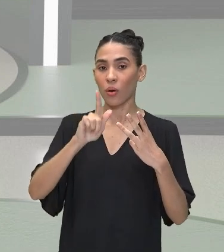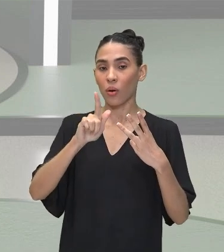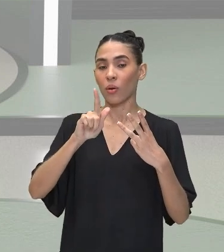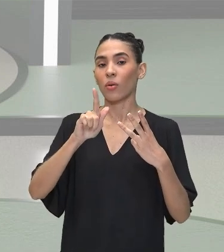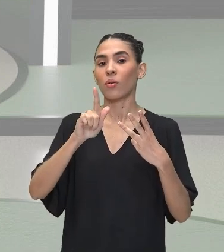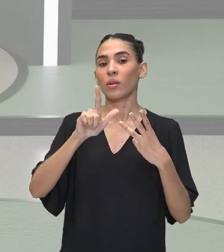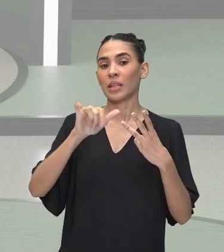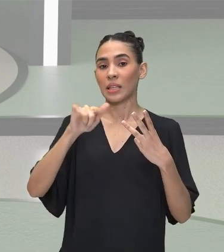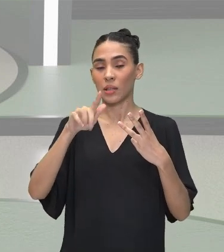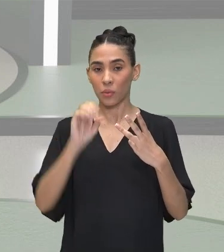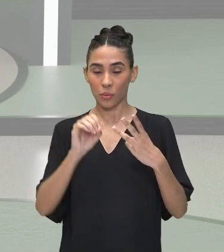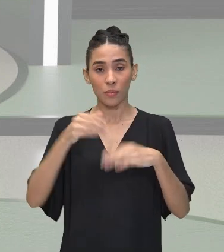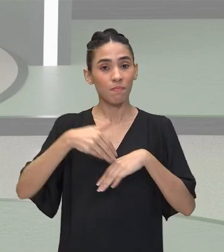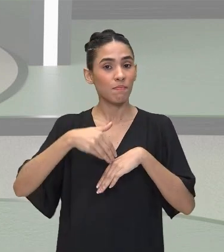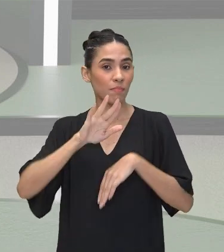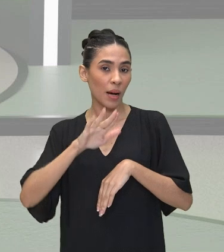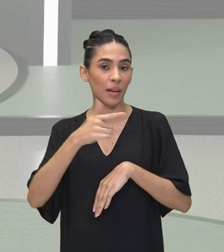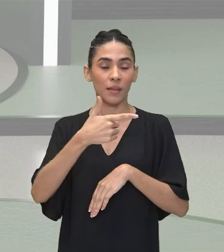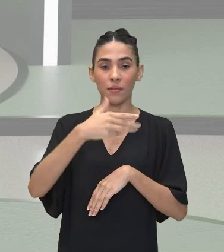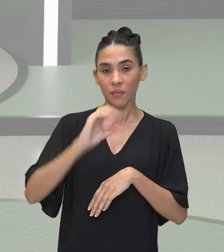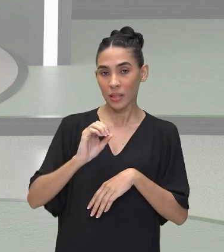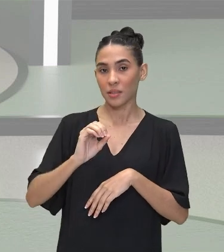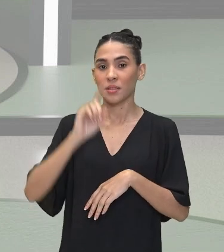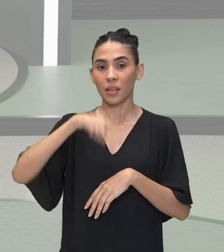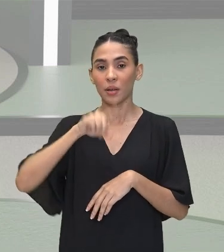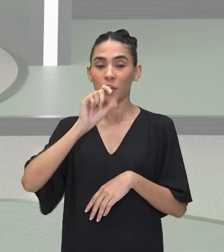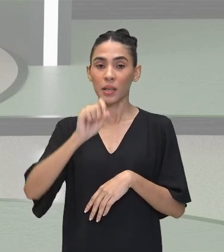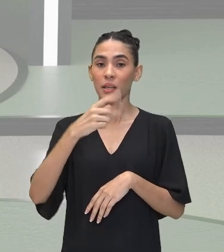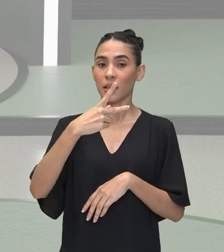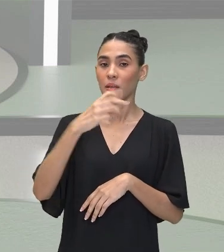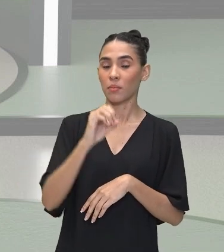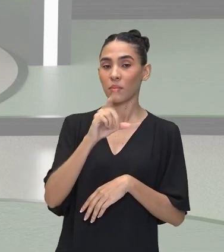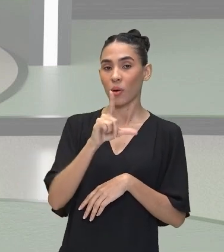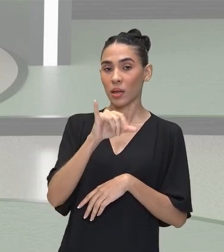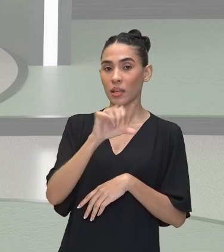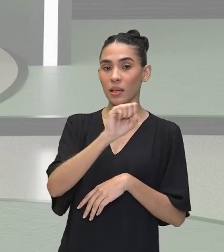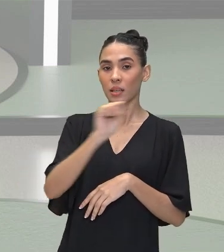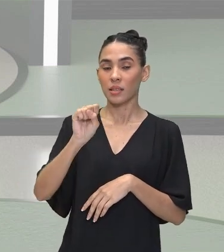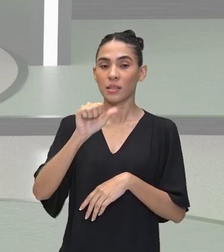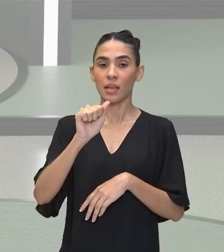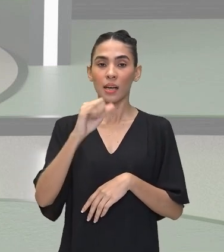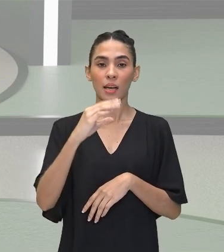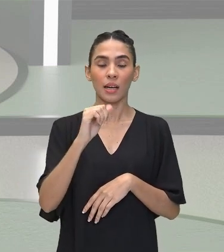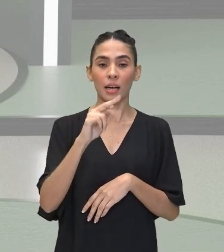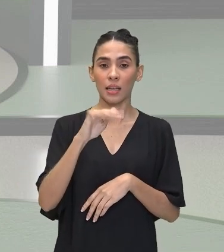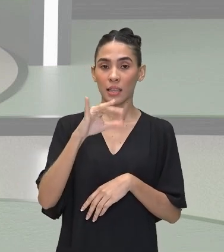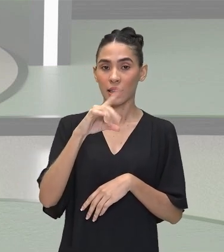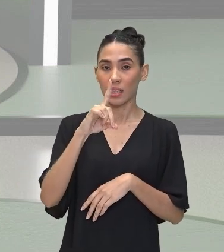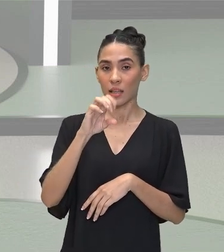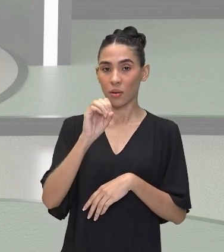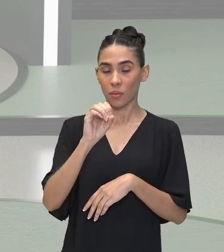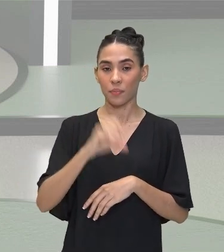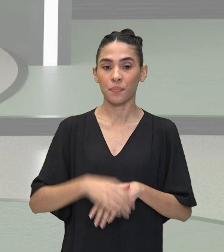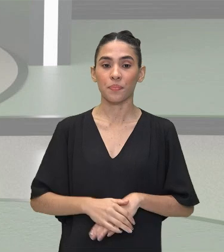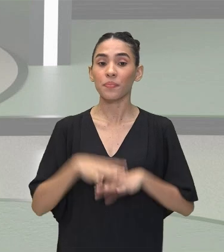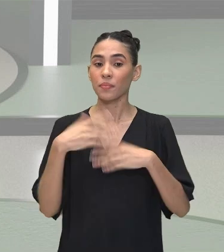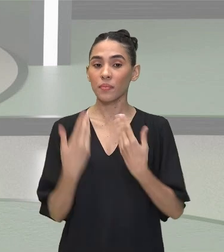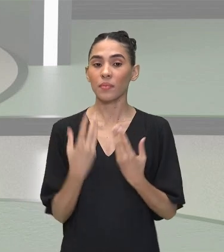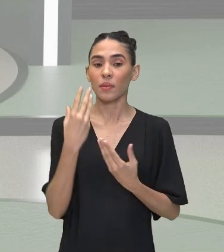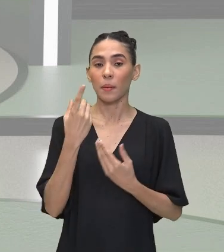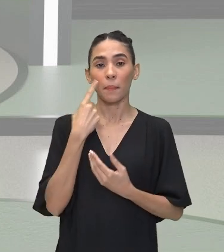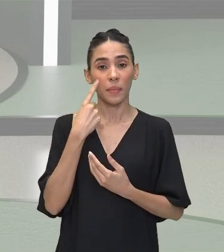oligosacarídeo. Agora, se tiver mais do que 20, ele vai ser um polissacarídeo. Então, observem aqui como é que eles